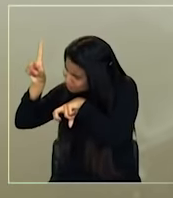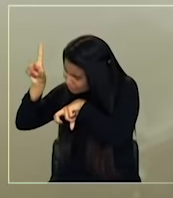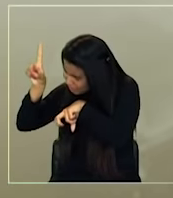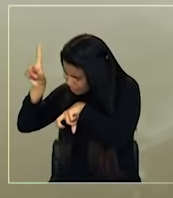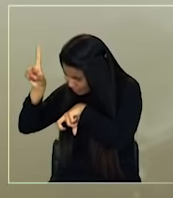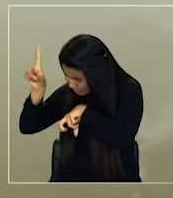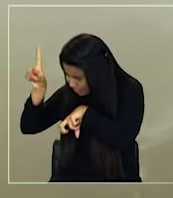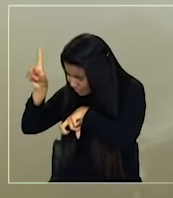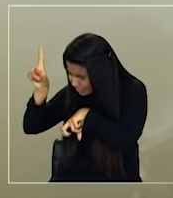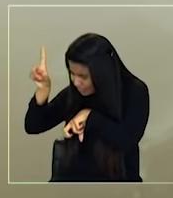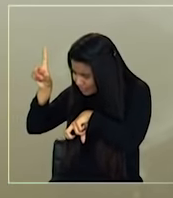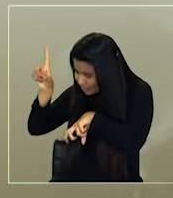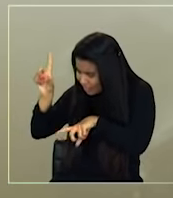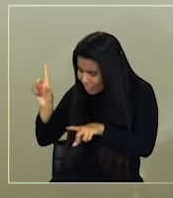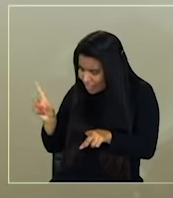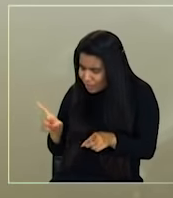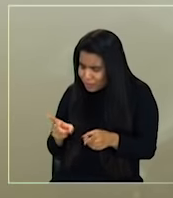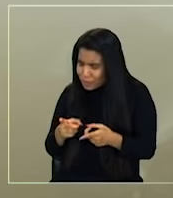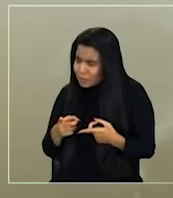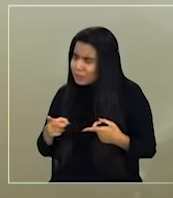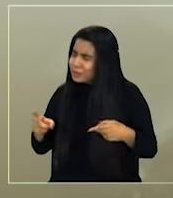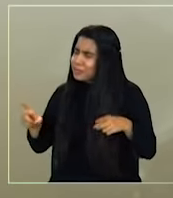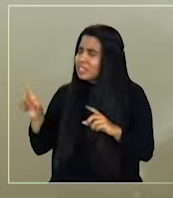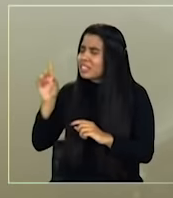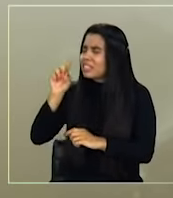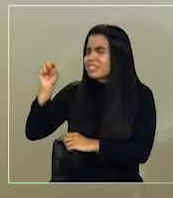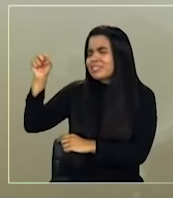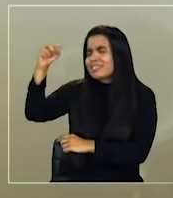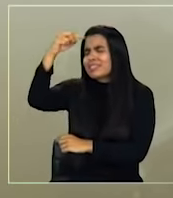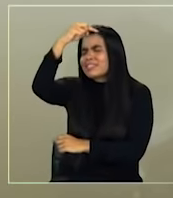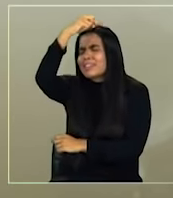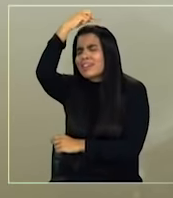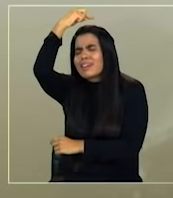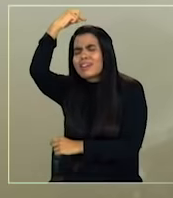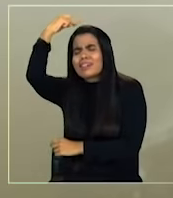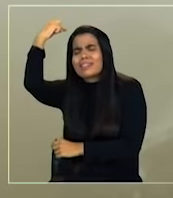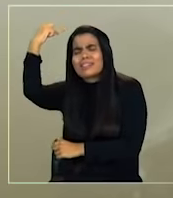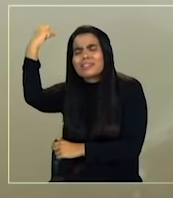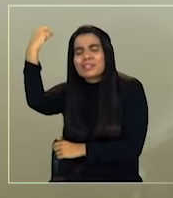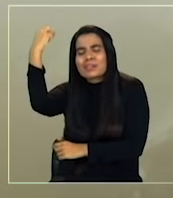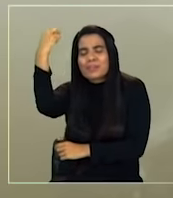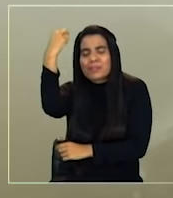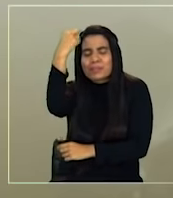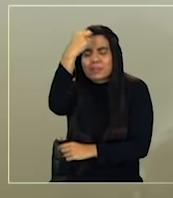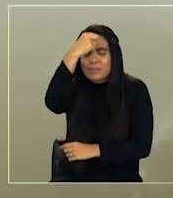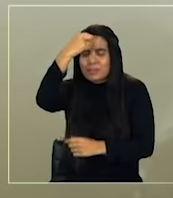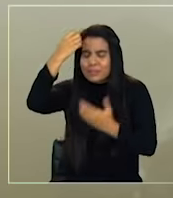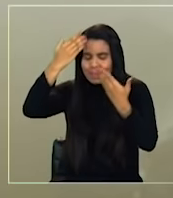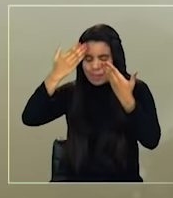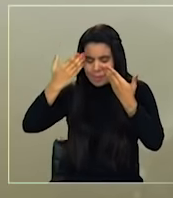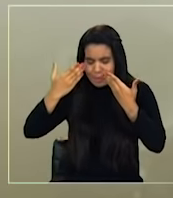Teus pés, envolto neste santo